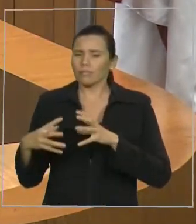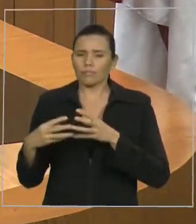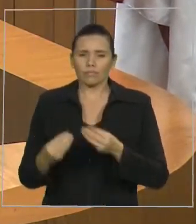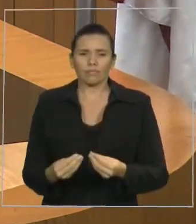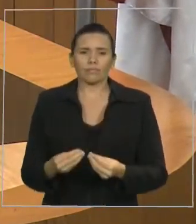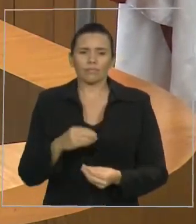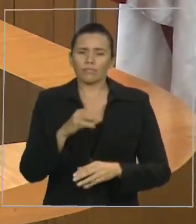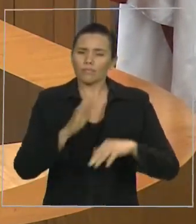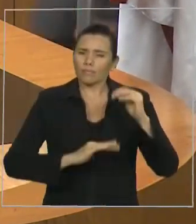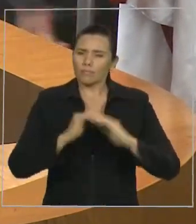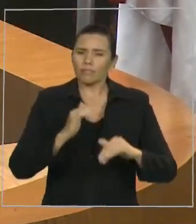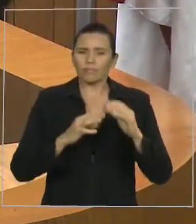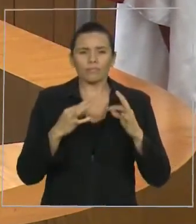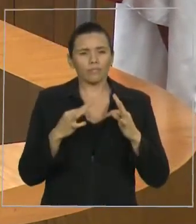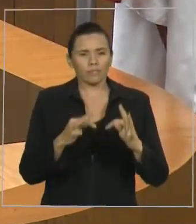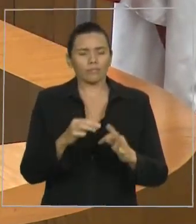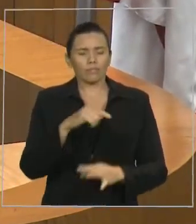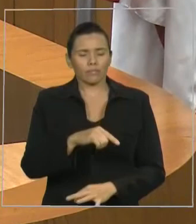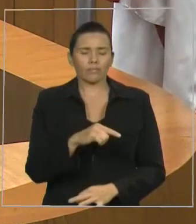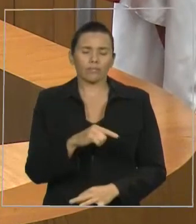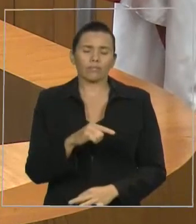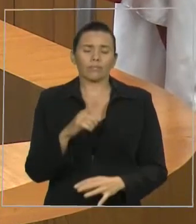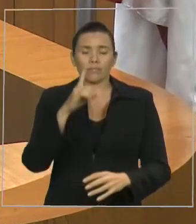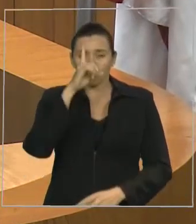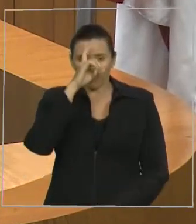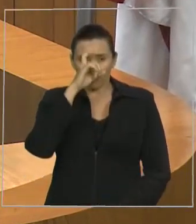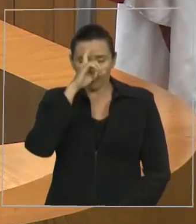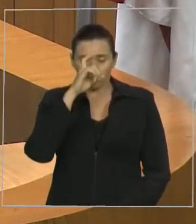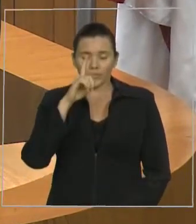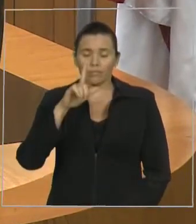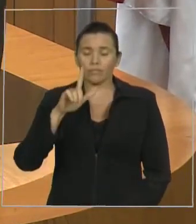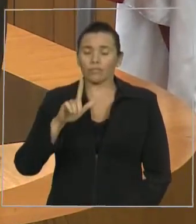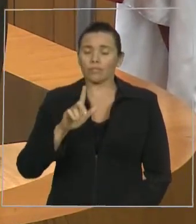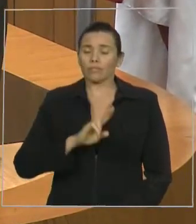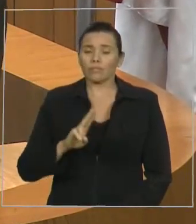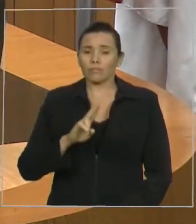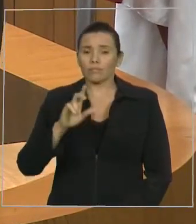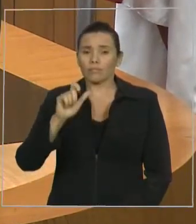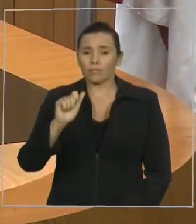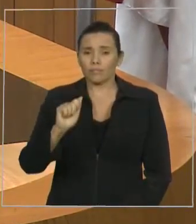Laura Vasconcelos, que se doou e se nesses